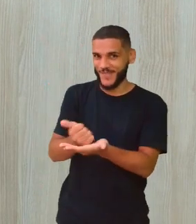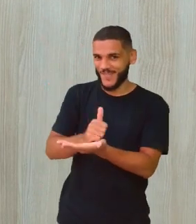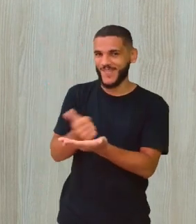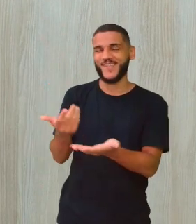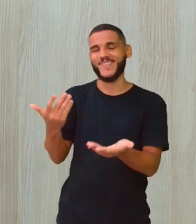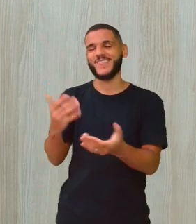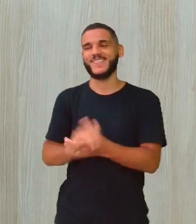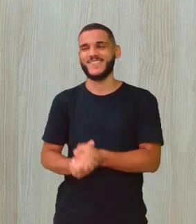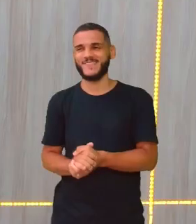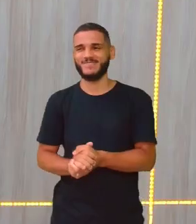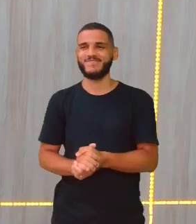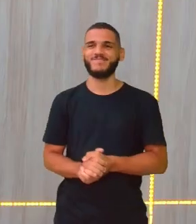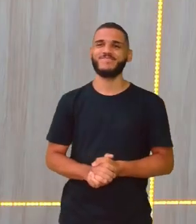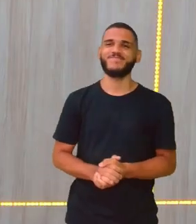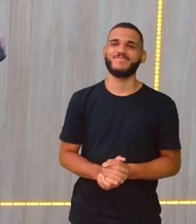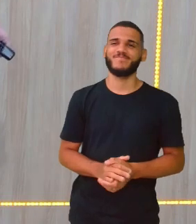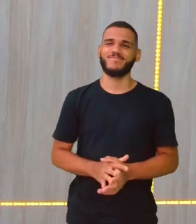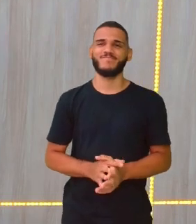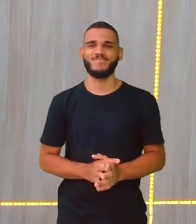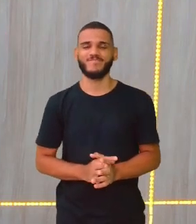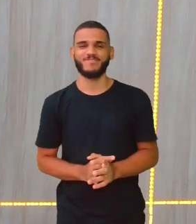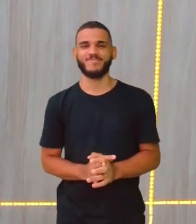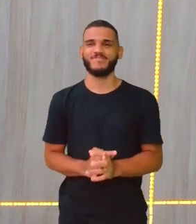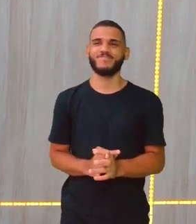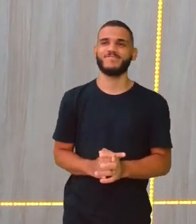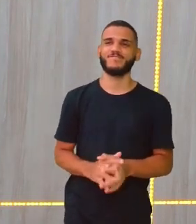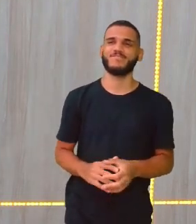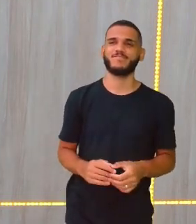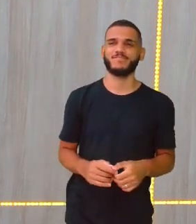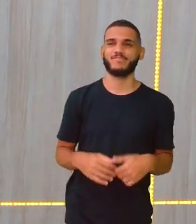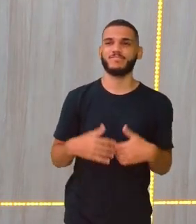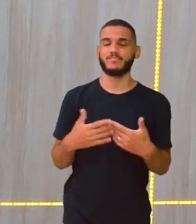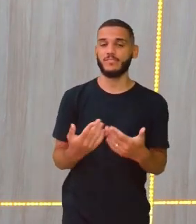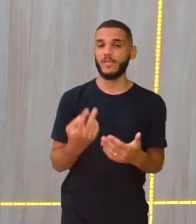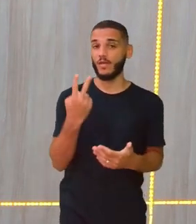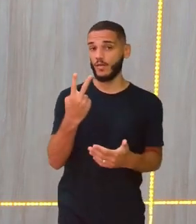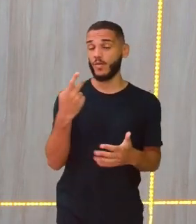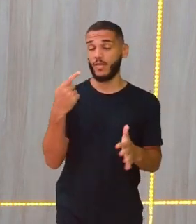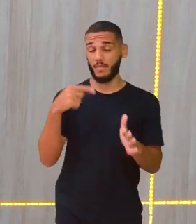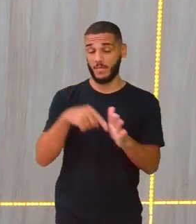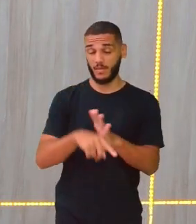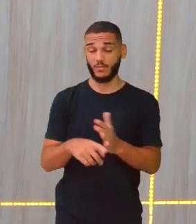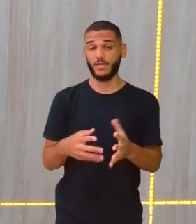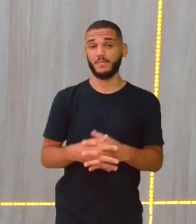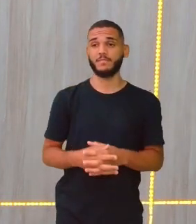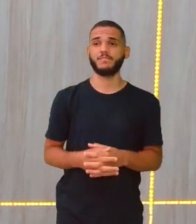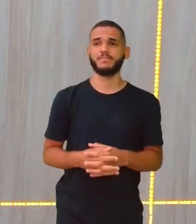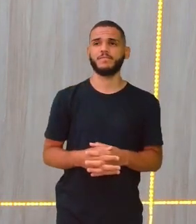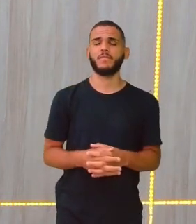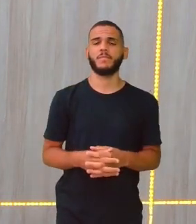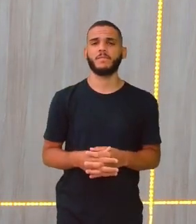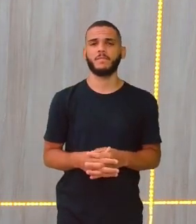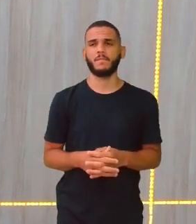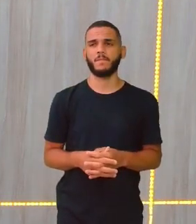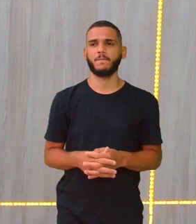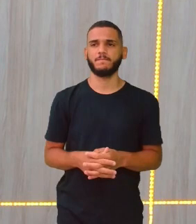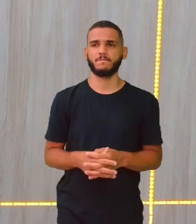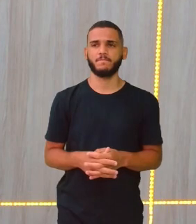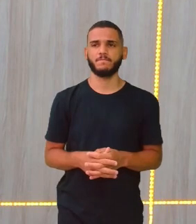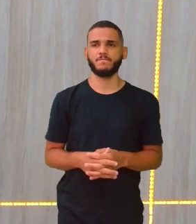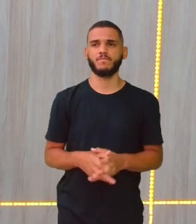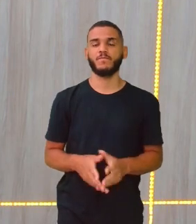Copa. Com certeza. Seguindo o jogo. Segunda questão. Em que ano será